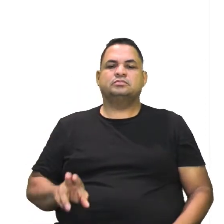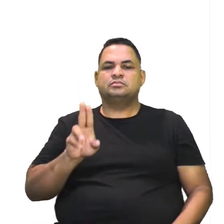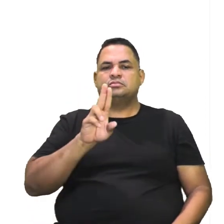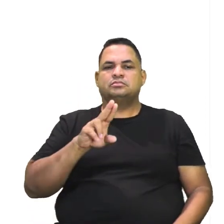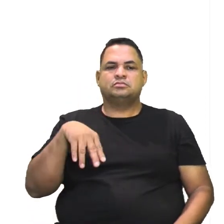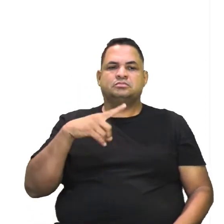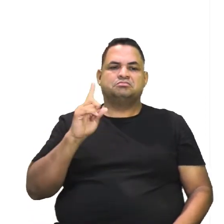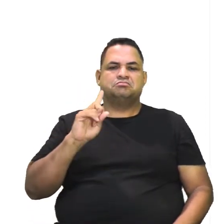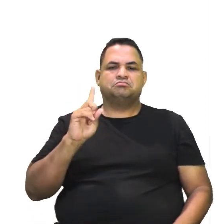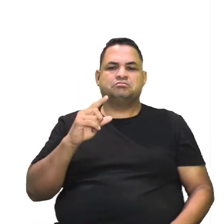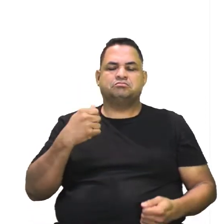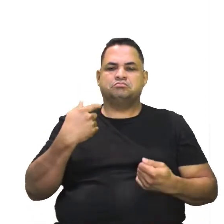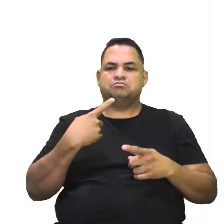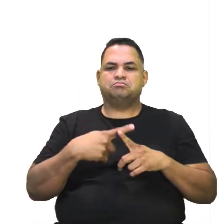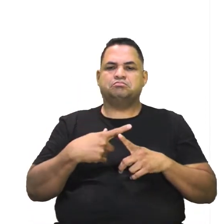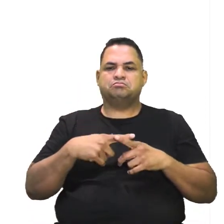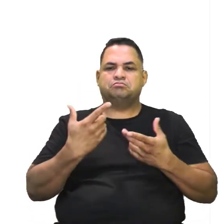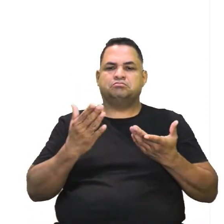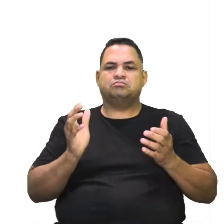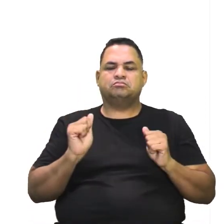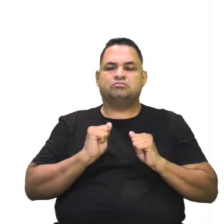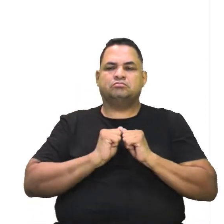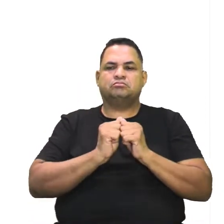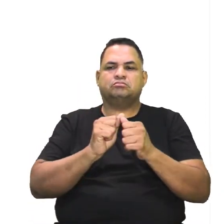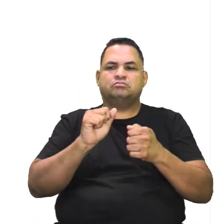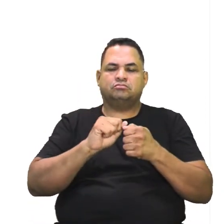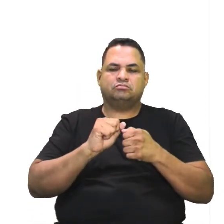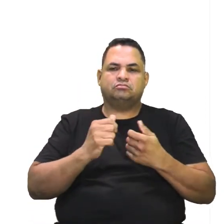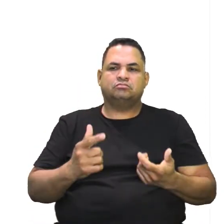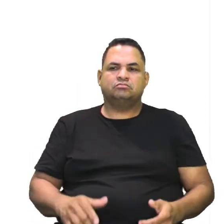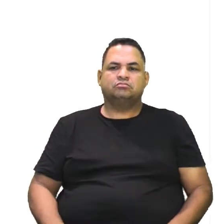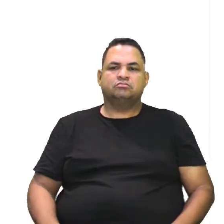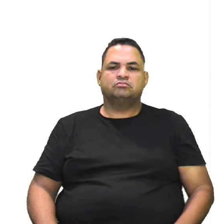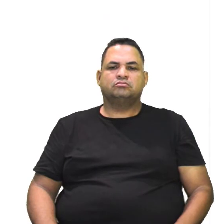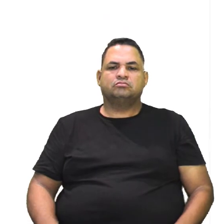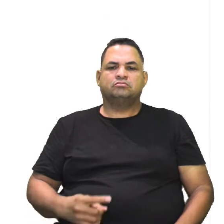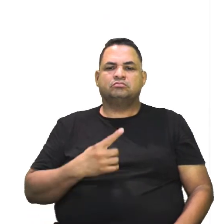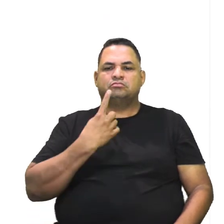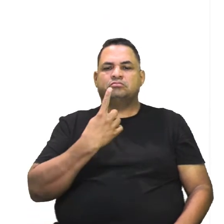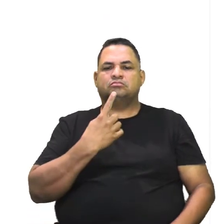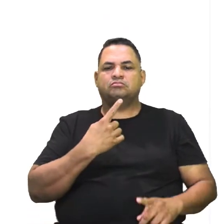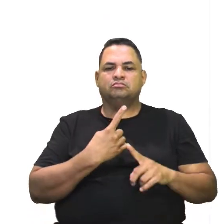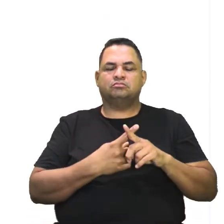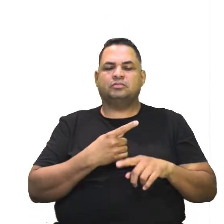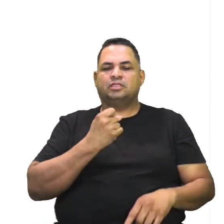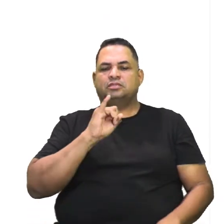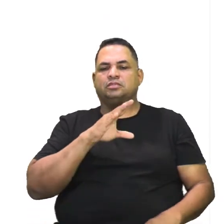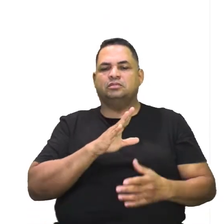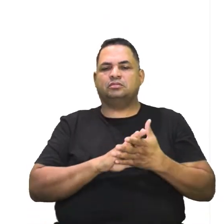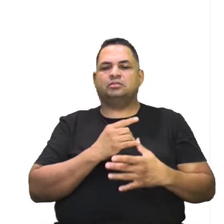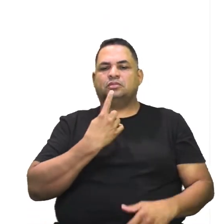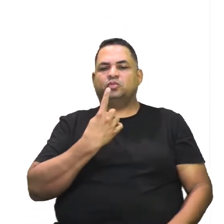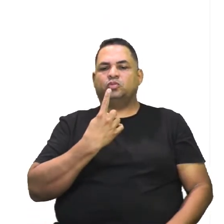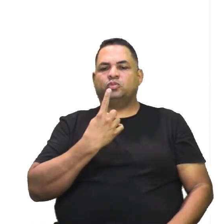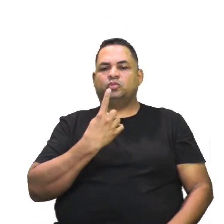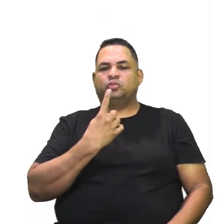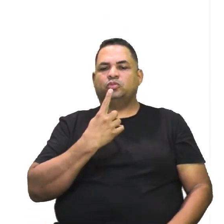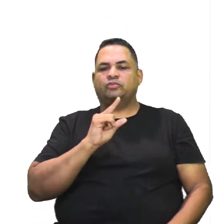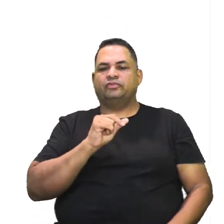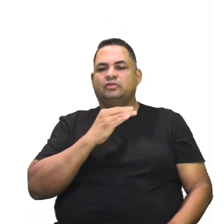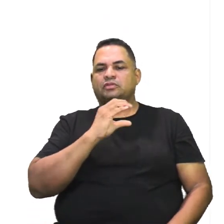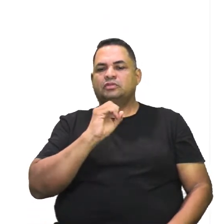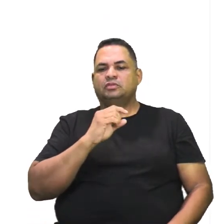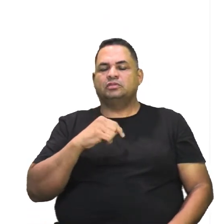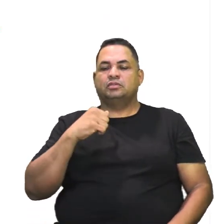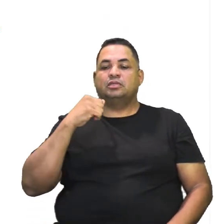tal. Não, porque aqui a gente está fazendo junto com vocês, né? Então vamos lá, 1 mais o IA vai ser igual a